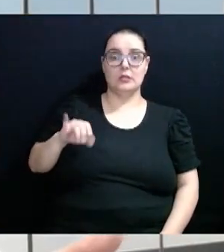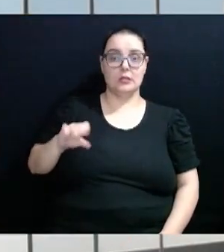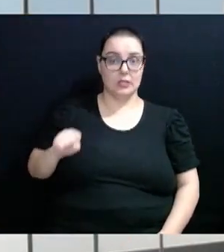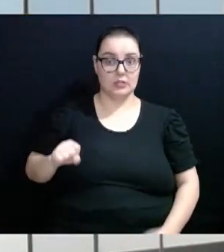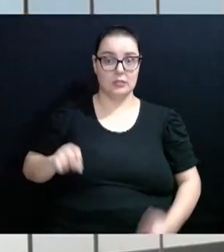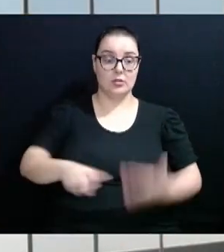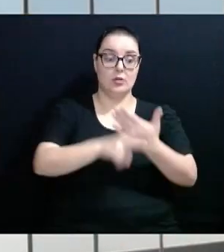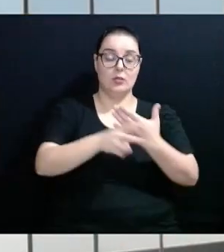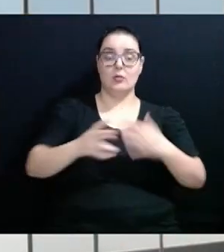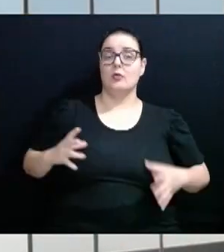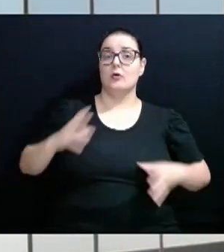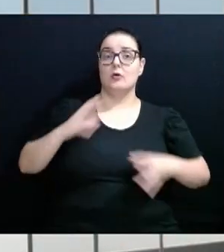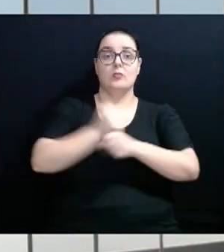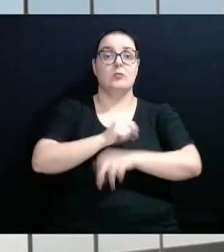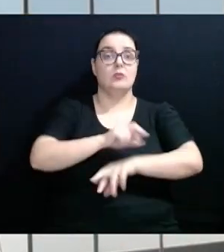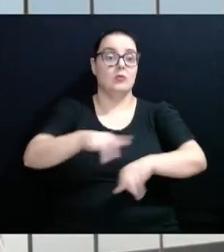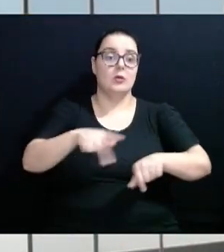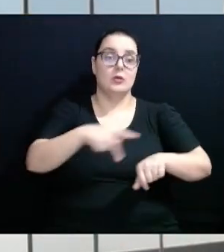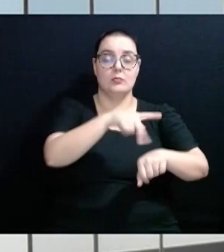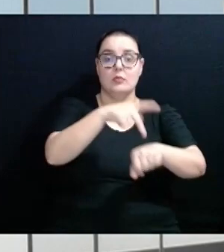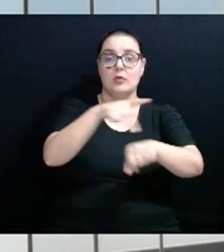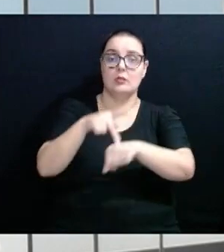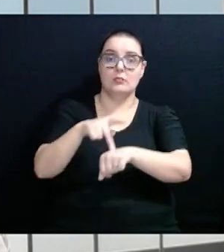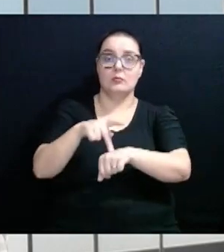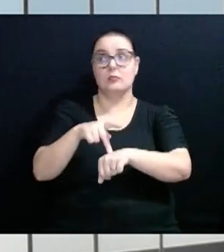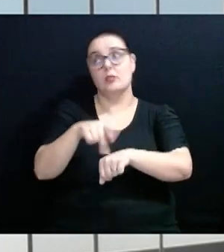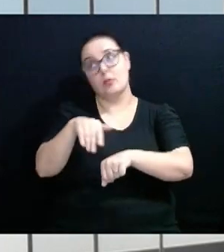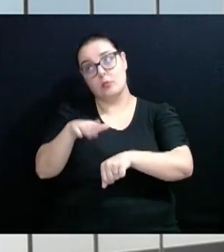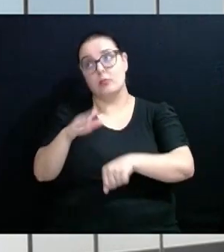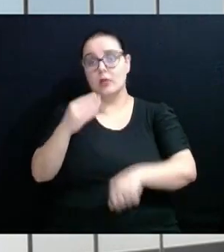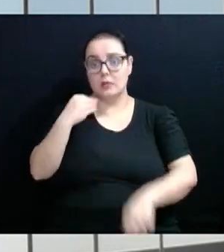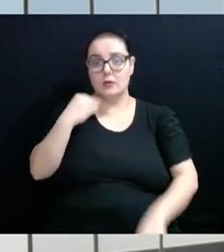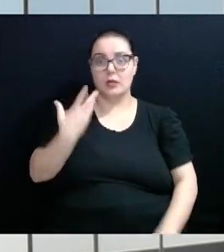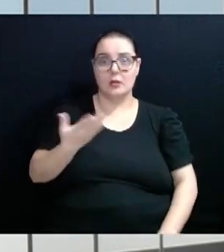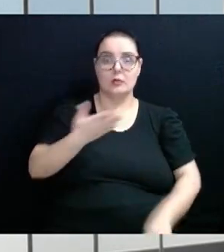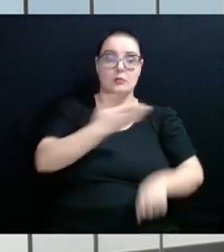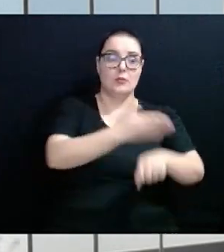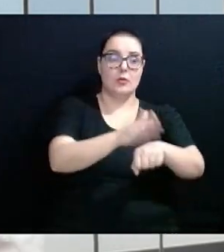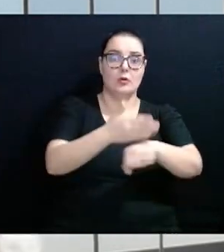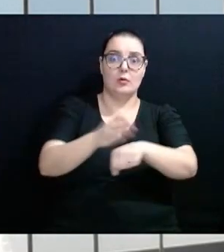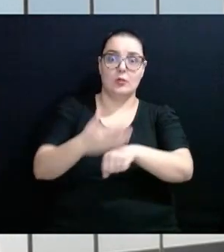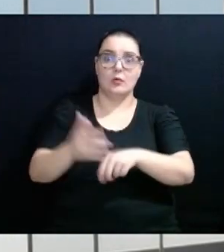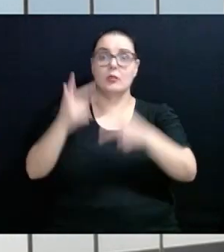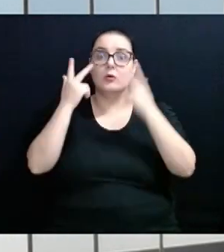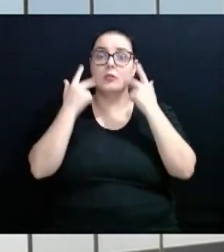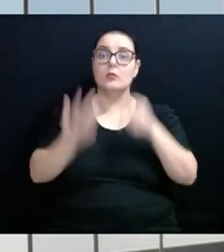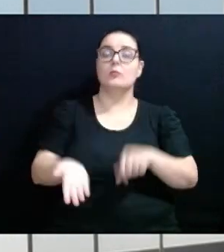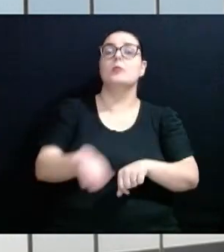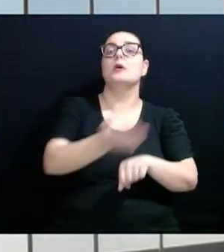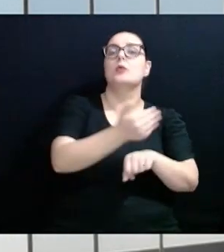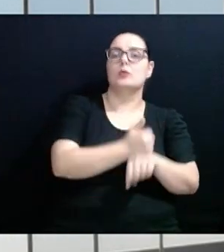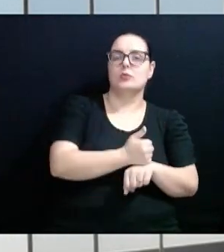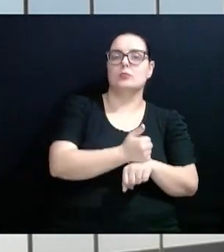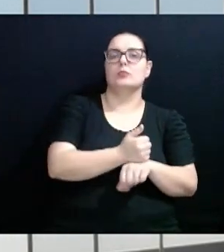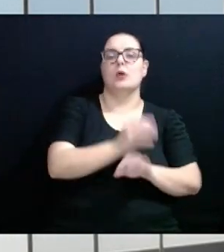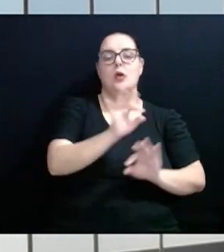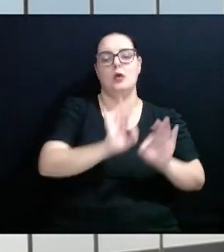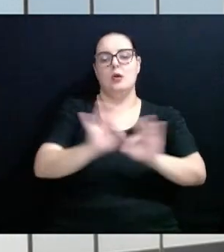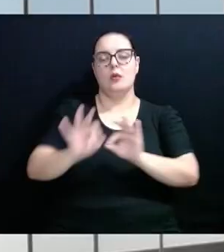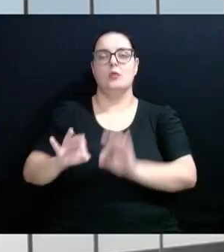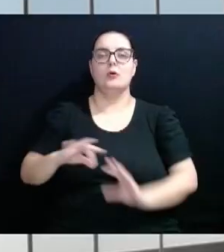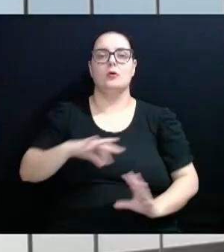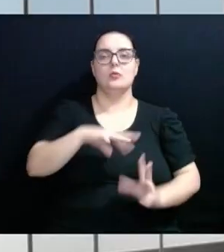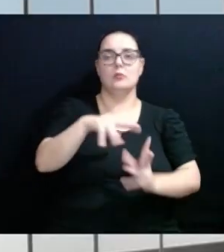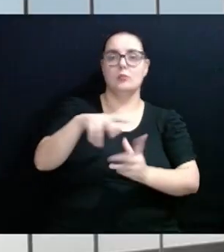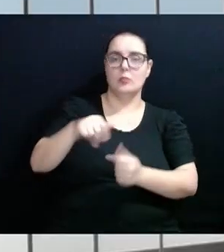de países, em geral os mais fracos, que era uma prática comum anterior à Organização Mundial do